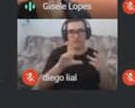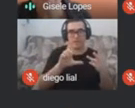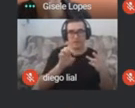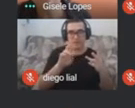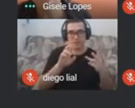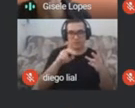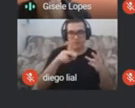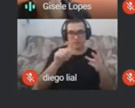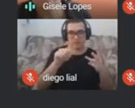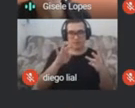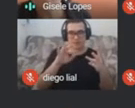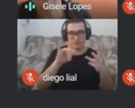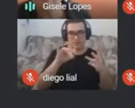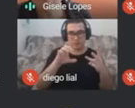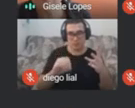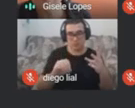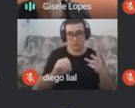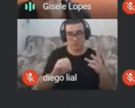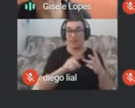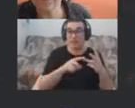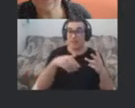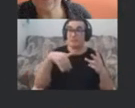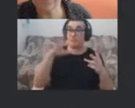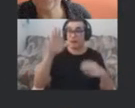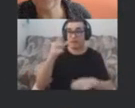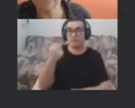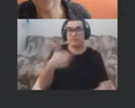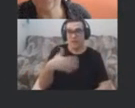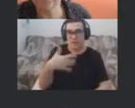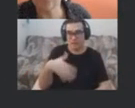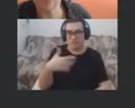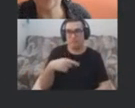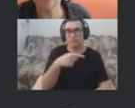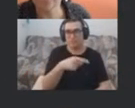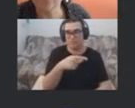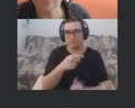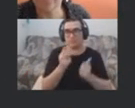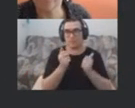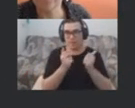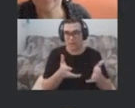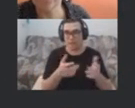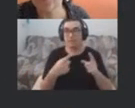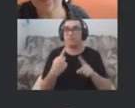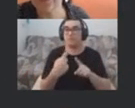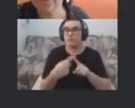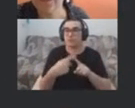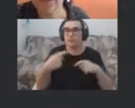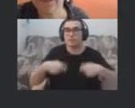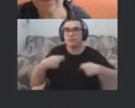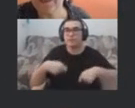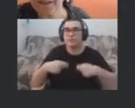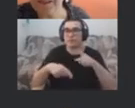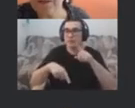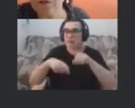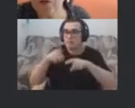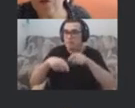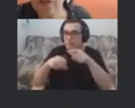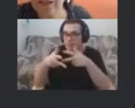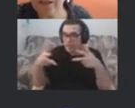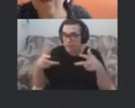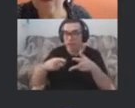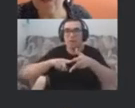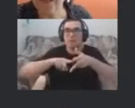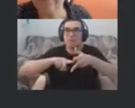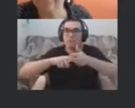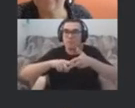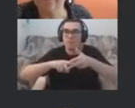para a rotina. Eles têm um custo mais elevado porque exigem, né, um instrumento para fazer medida e